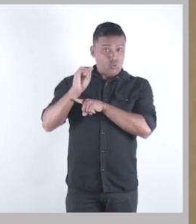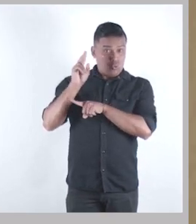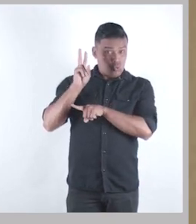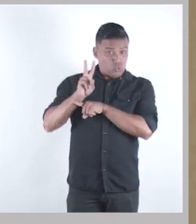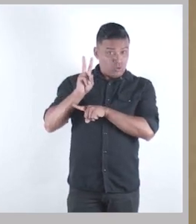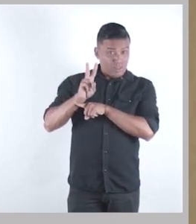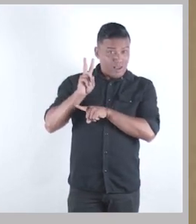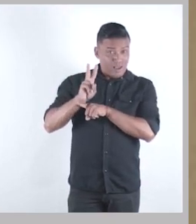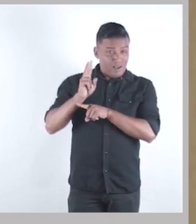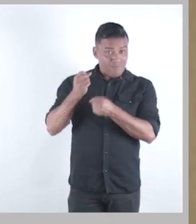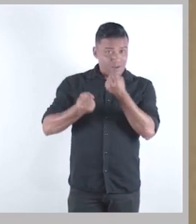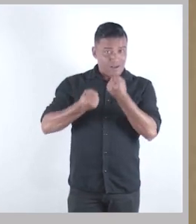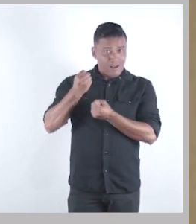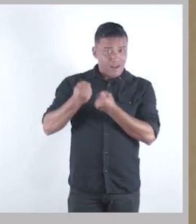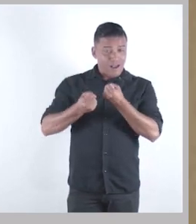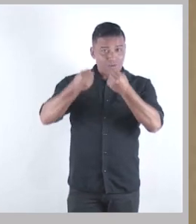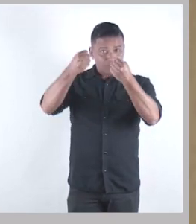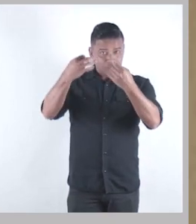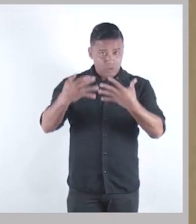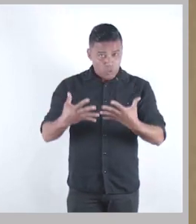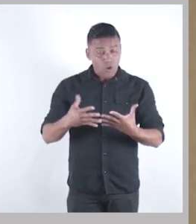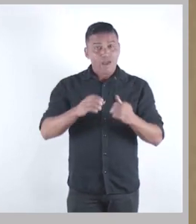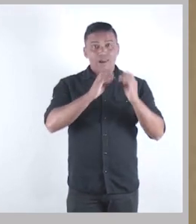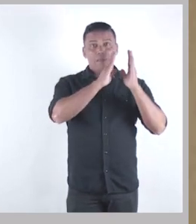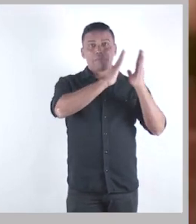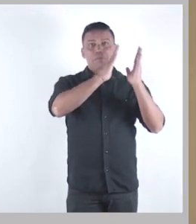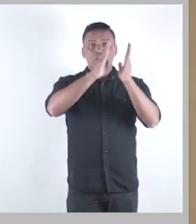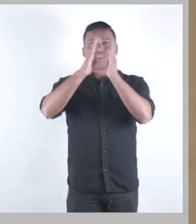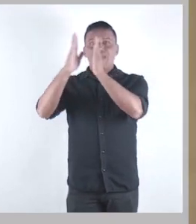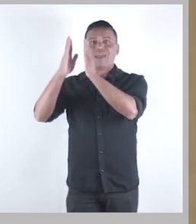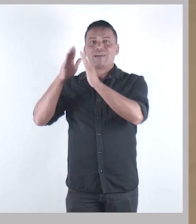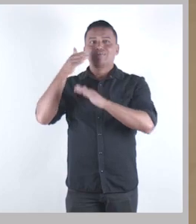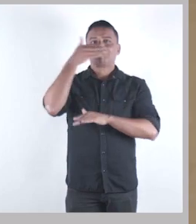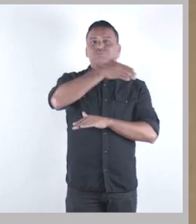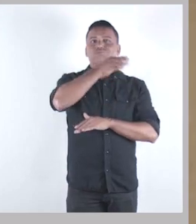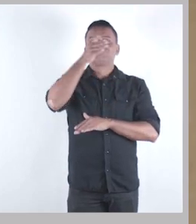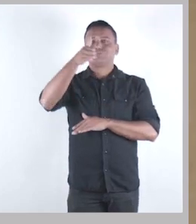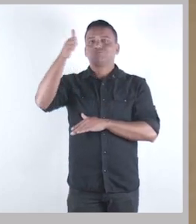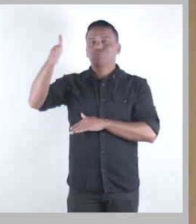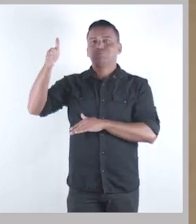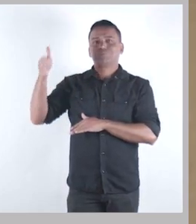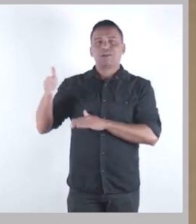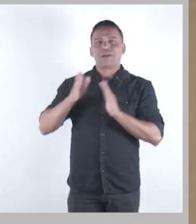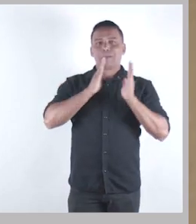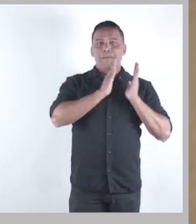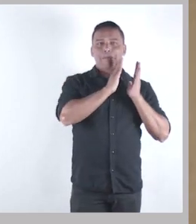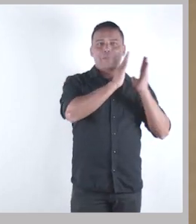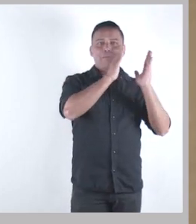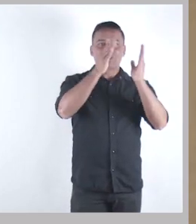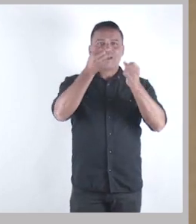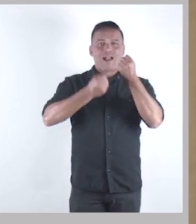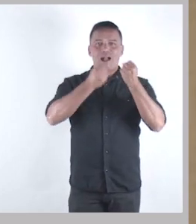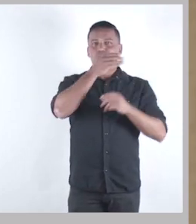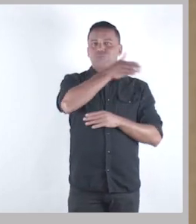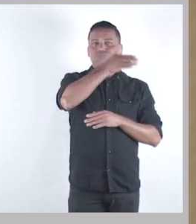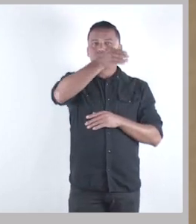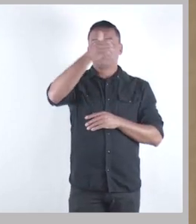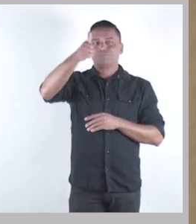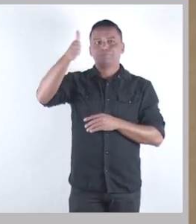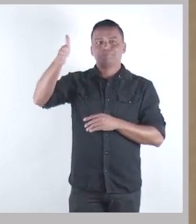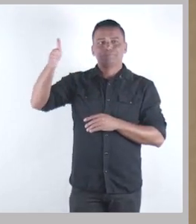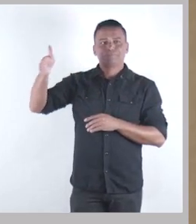a nossa curiosidade, explicou que aquilo era uma biblioteca itinerante. Foi a primeira vez que eu ouvi falar de uma biblioteca itinerante.